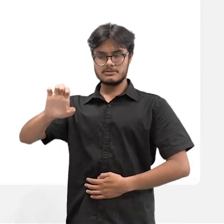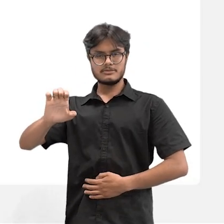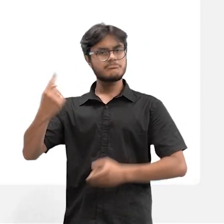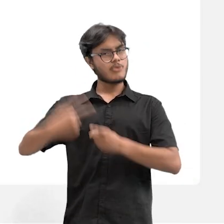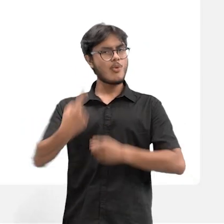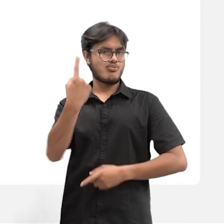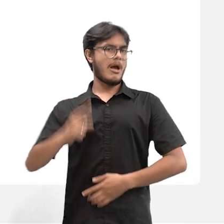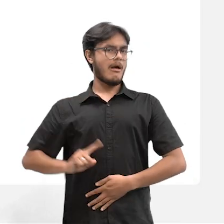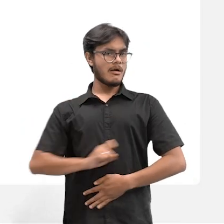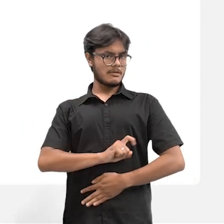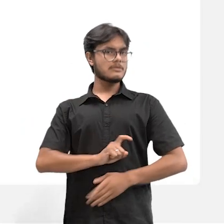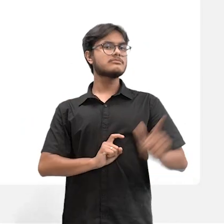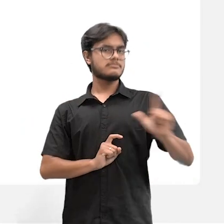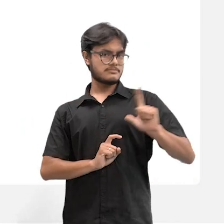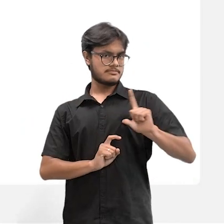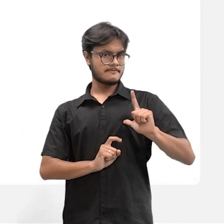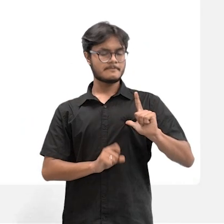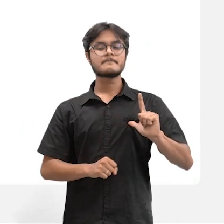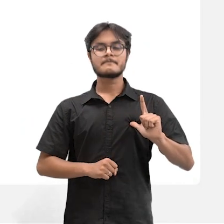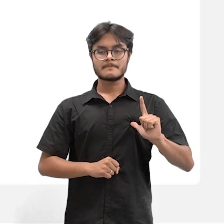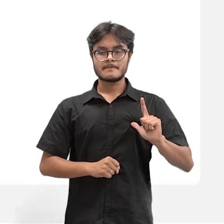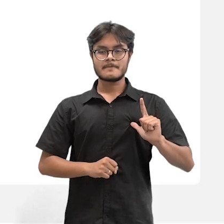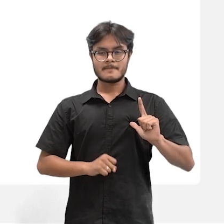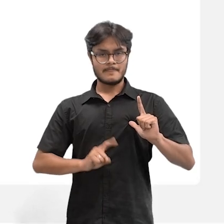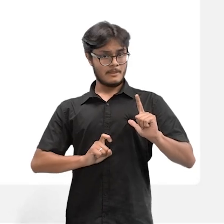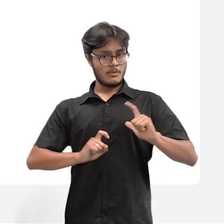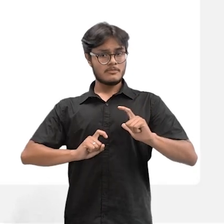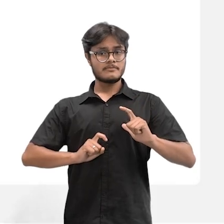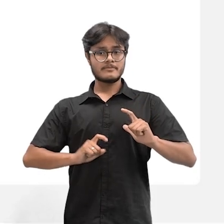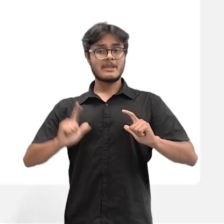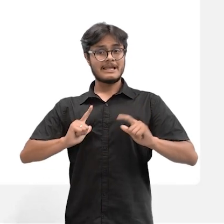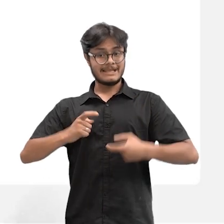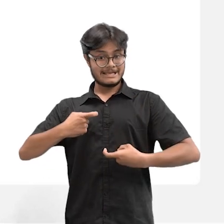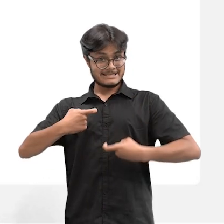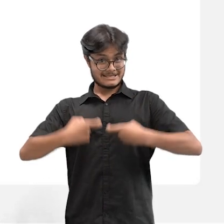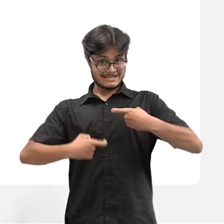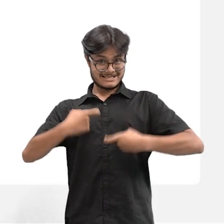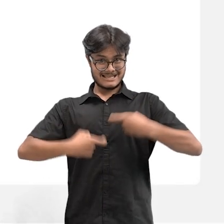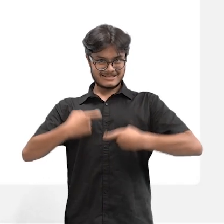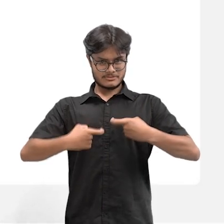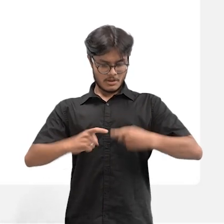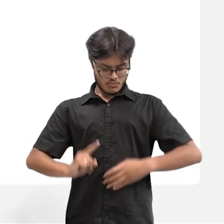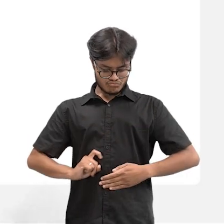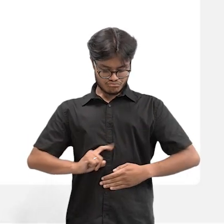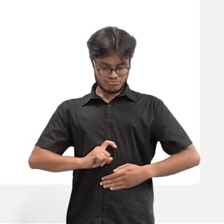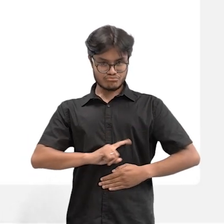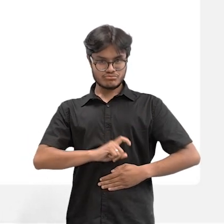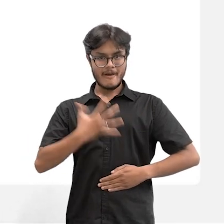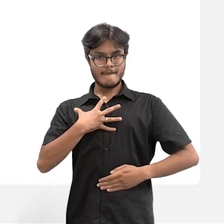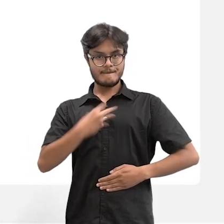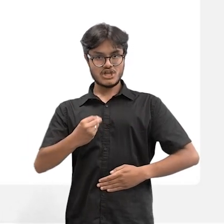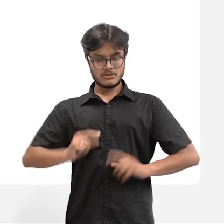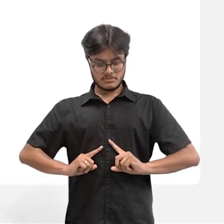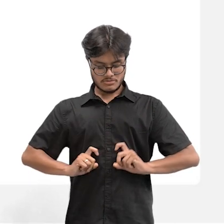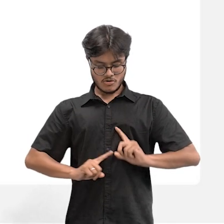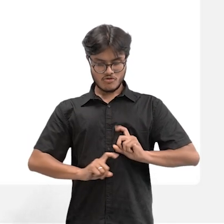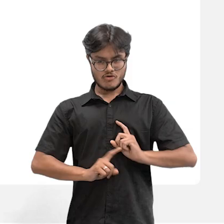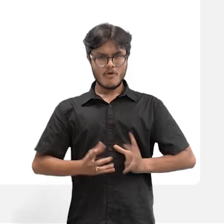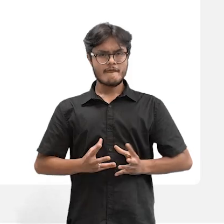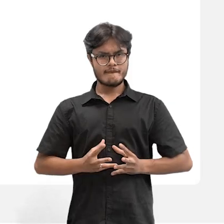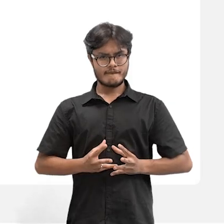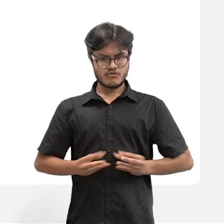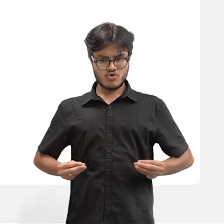tênia. Essa tênia vai fazer reprodução sexuada no ser humano, logo o ser humano é